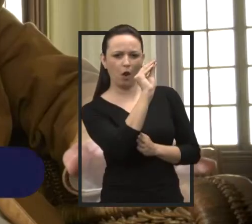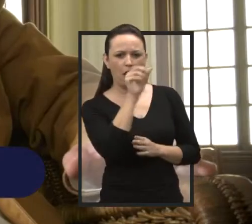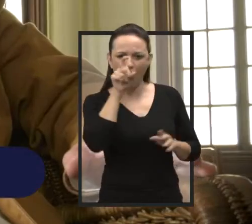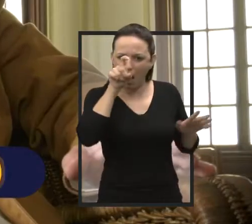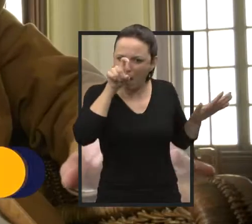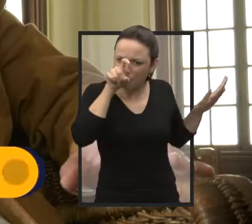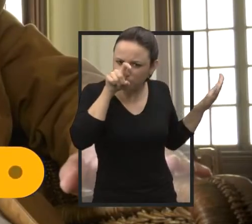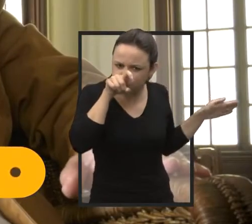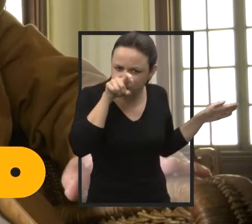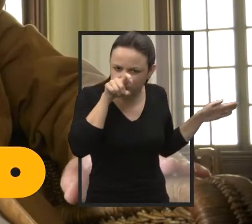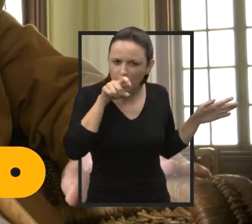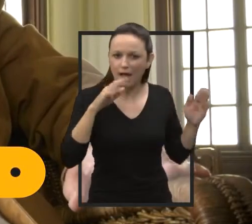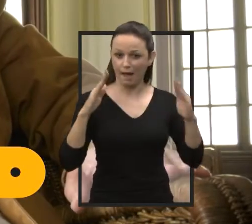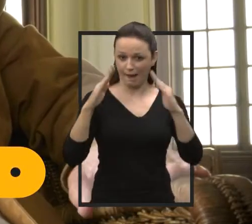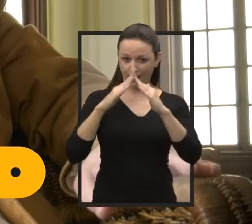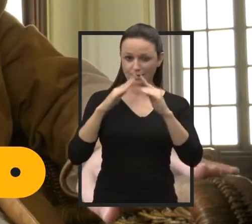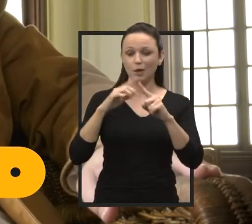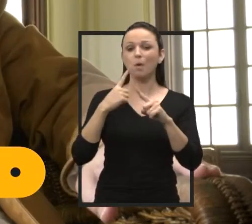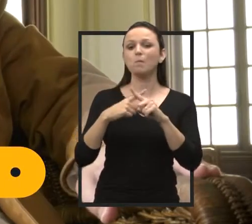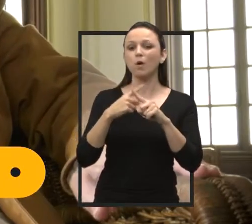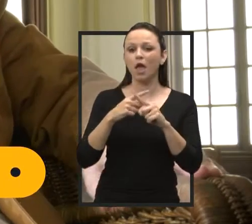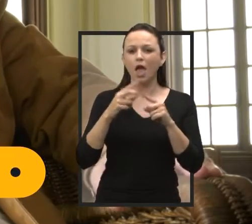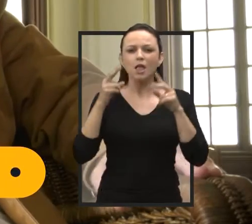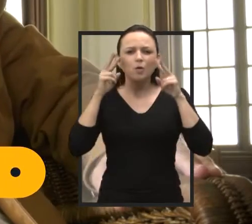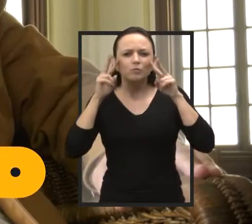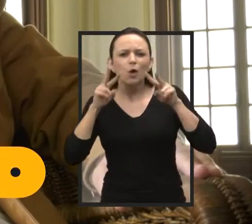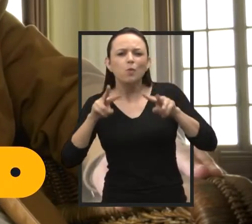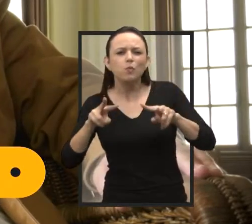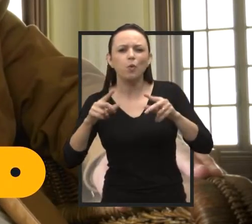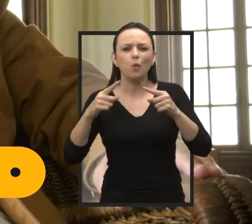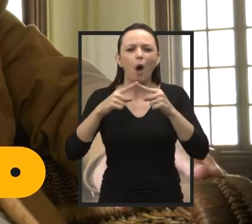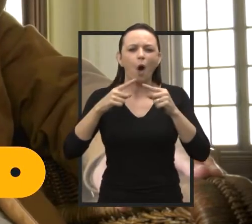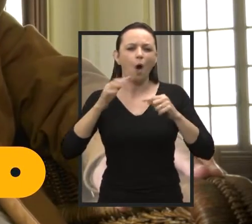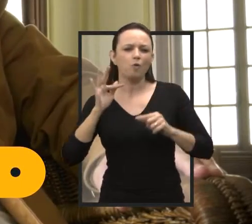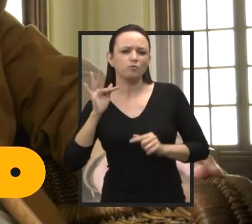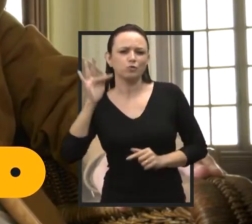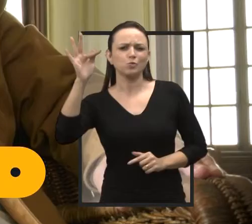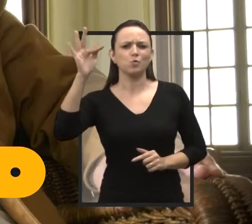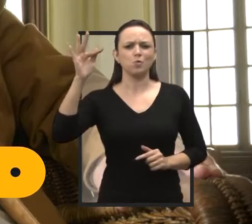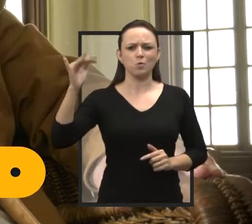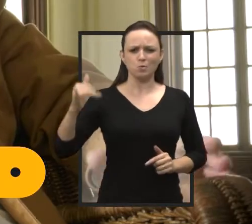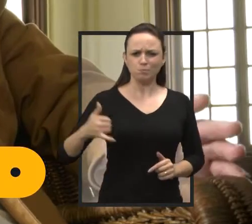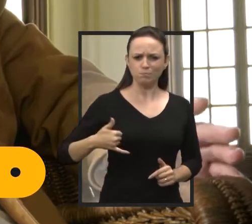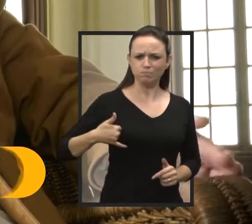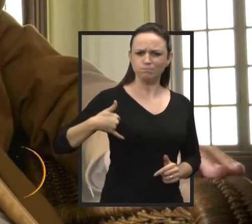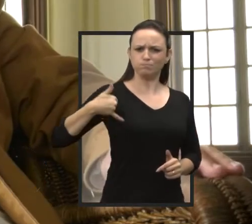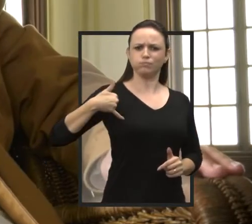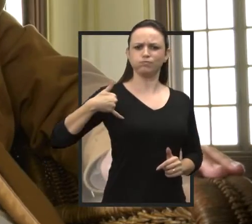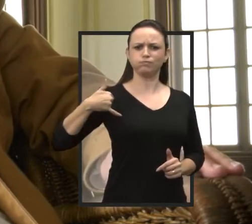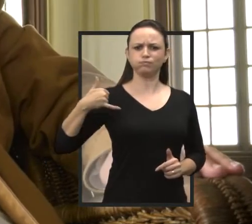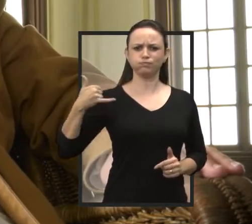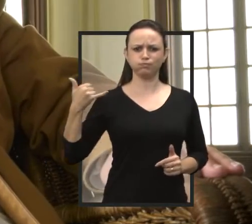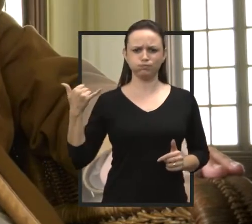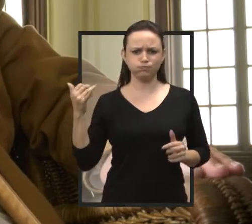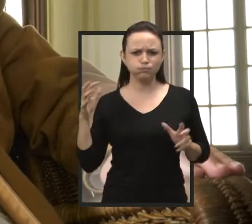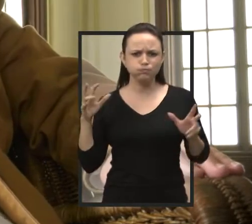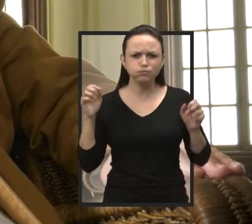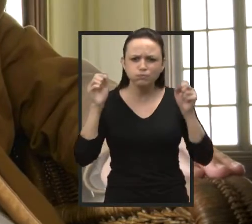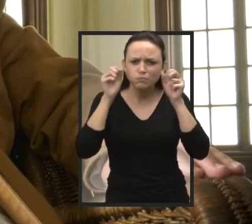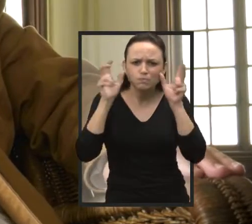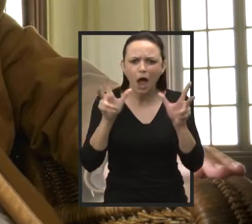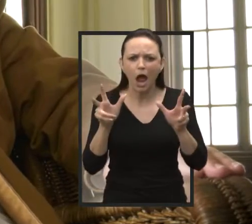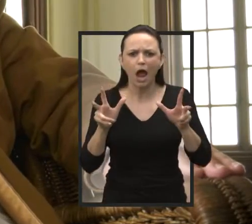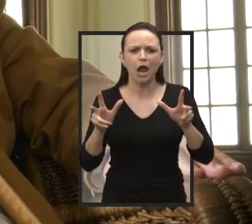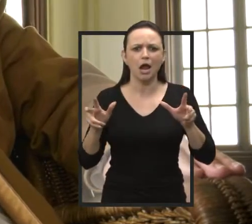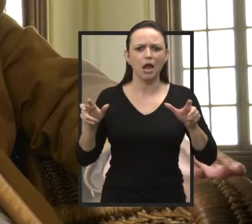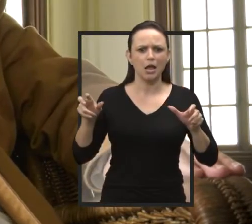gostava de ter, eu tenho uma visão de futuro, ou a imponência da águia, que é uma caçadora e